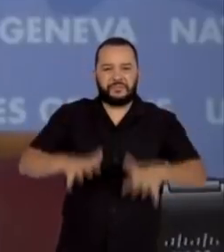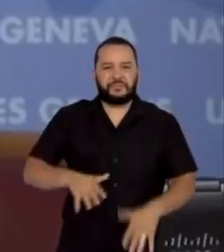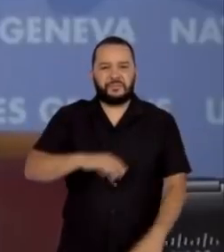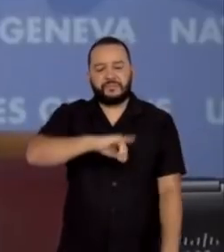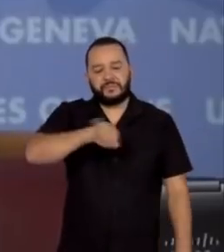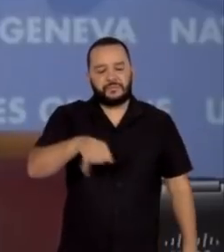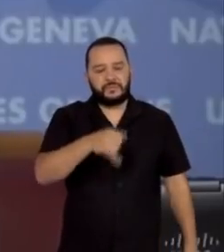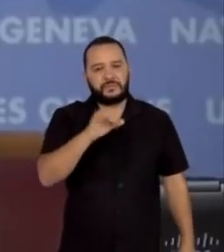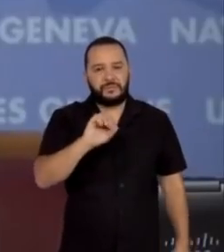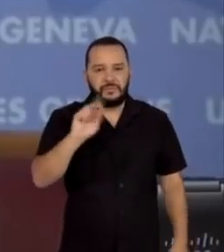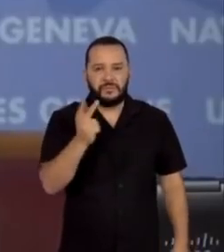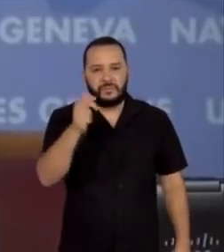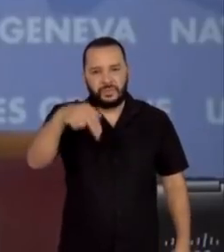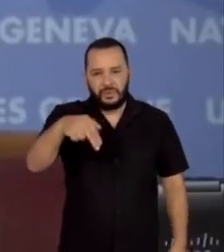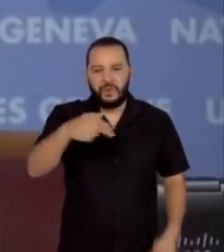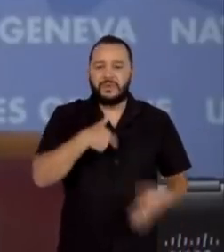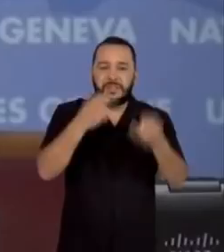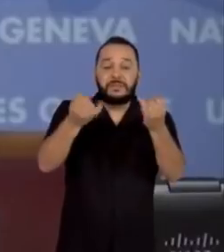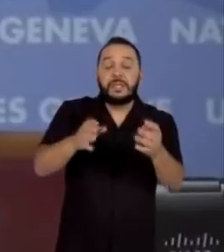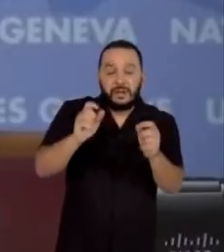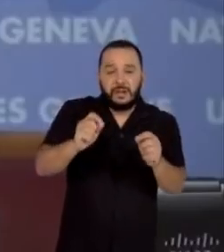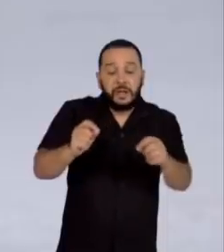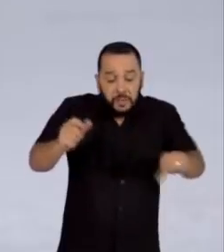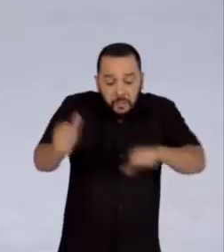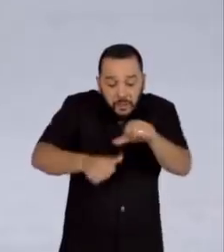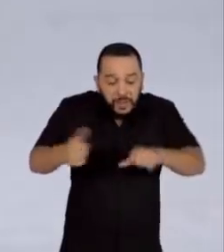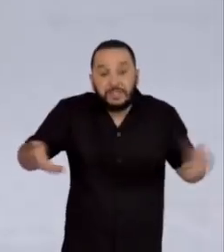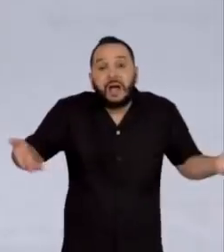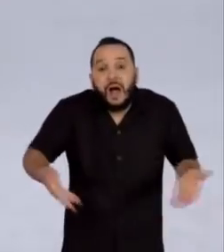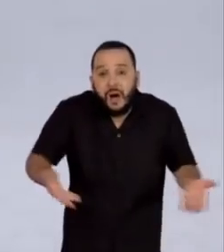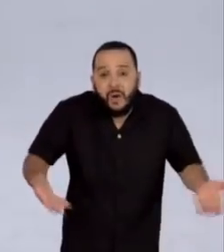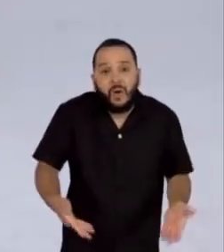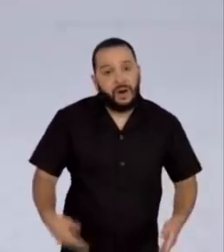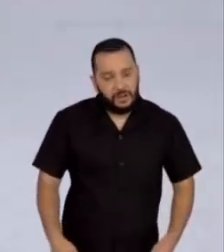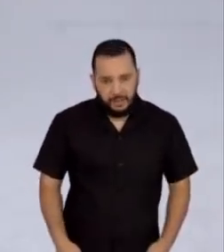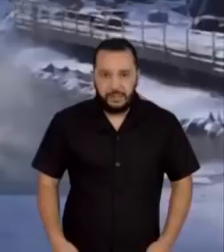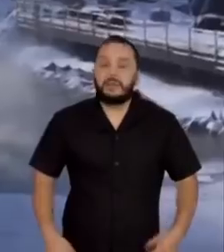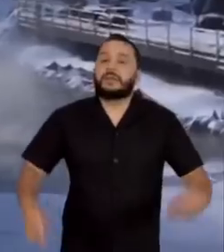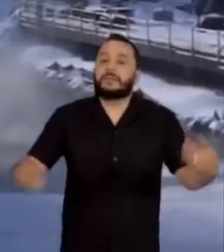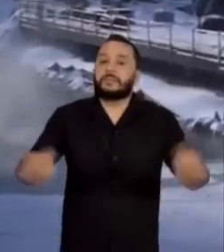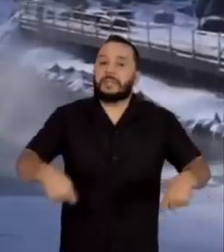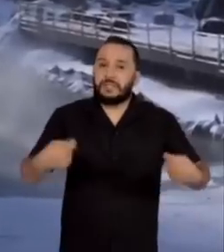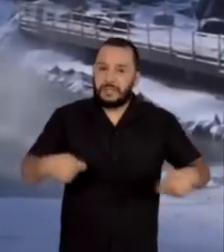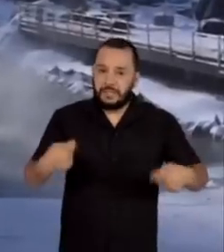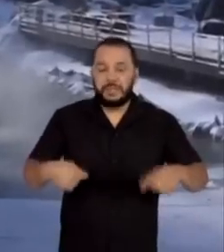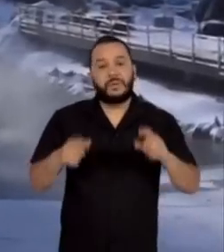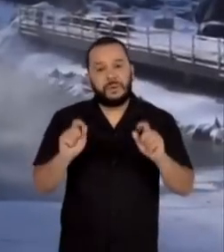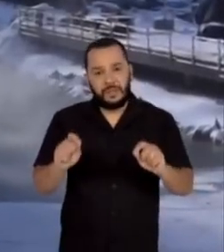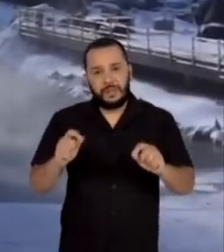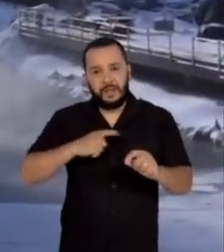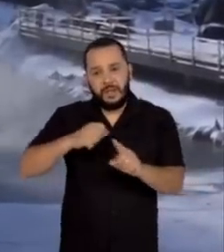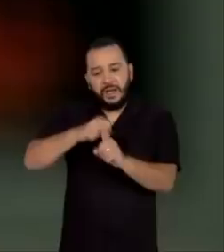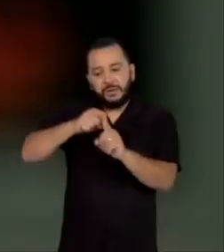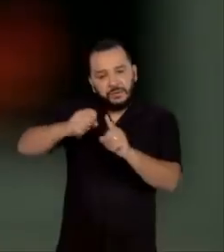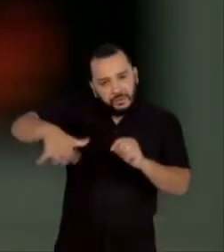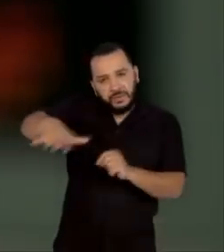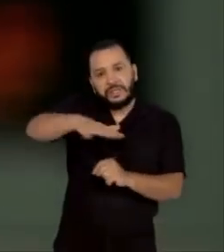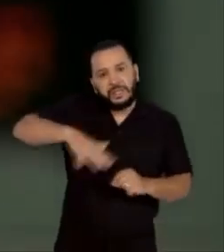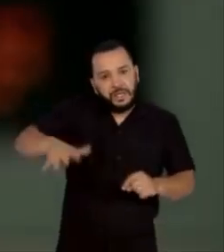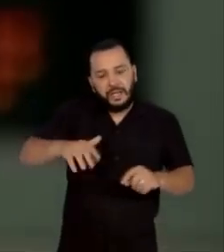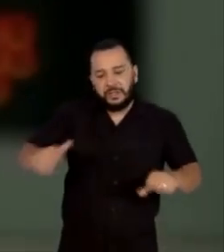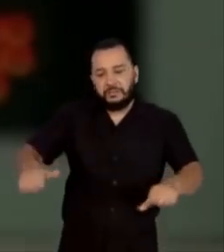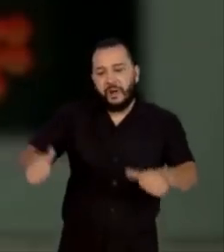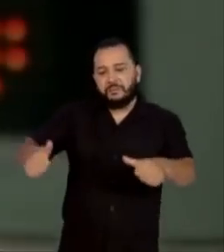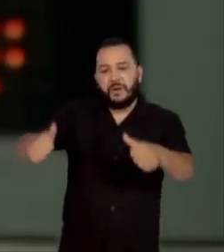estamos falando de uma mudança transformadora agora e simplesmente precisamos transformar as sociedades nos próximos